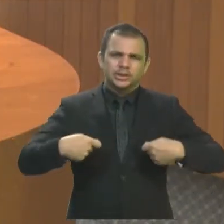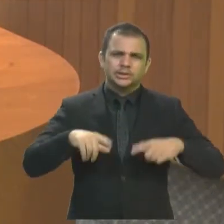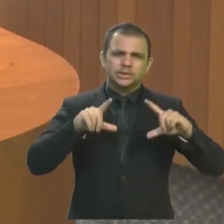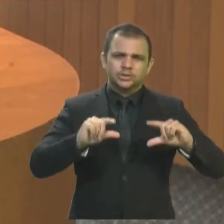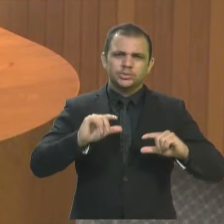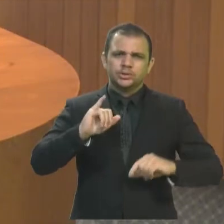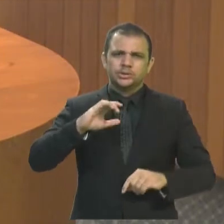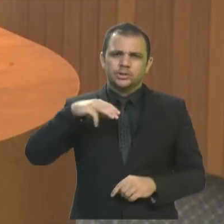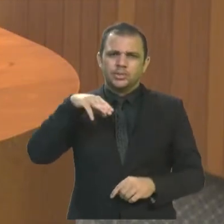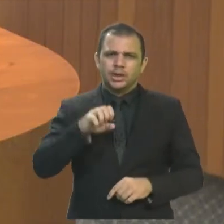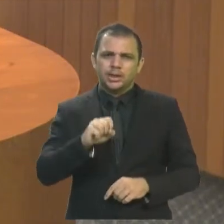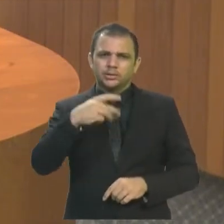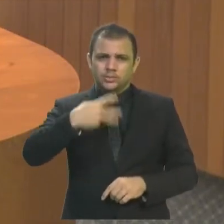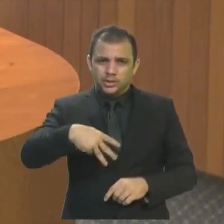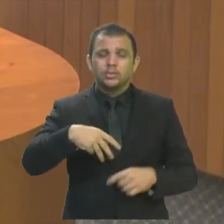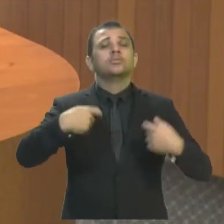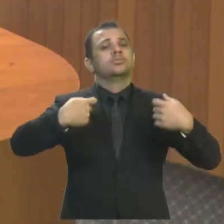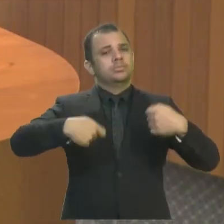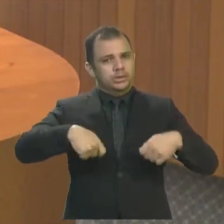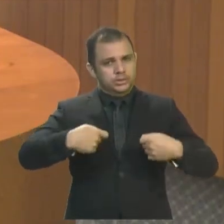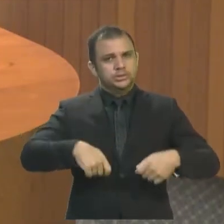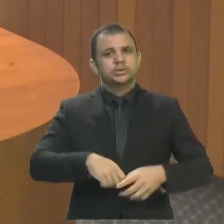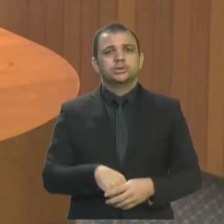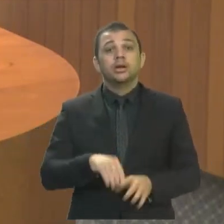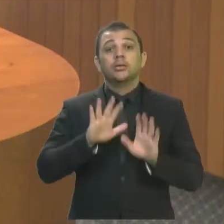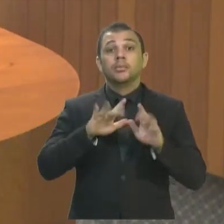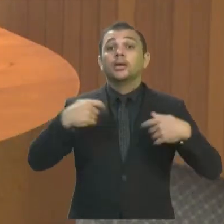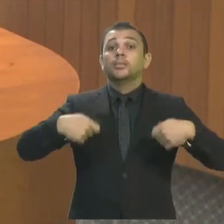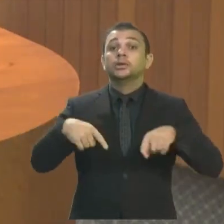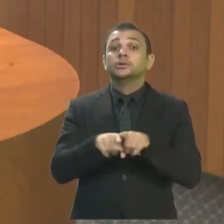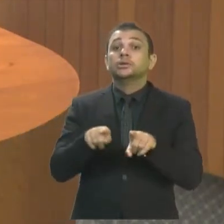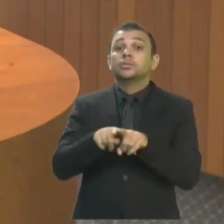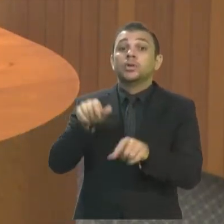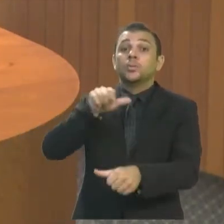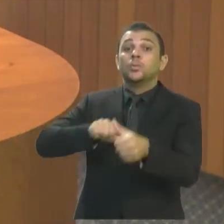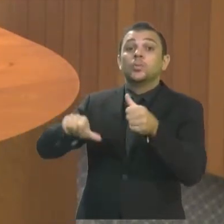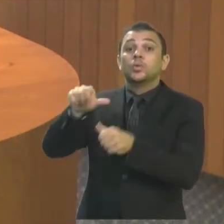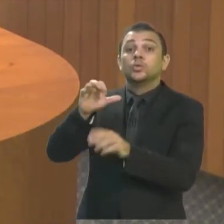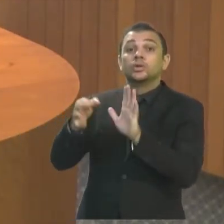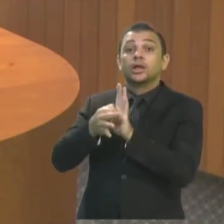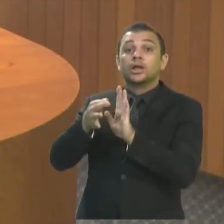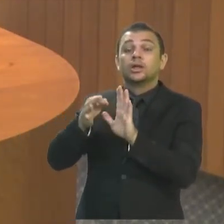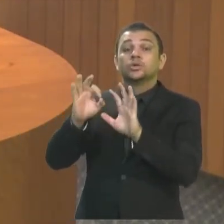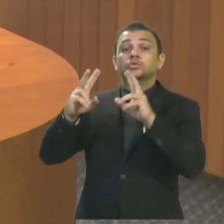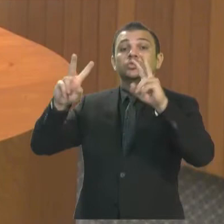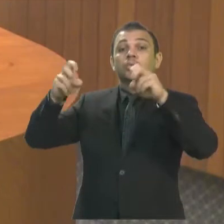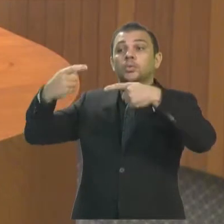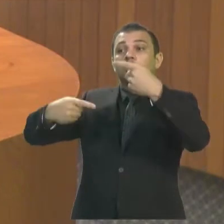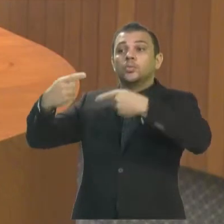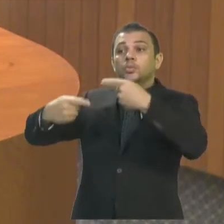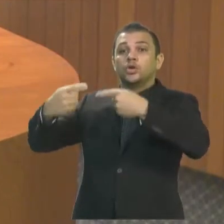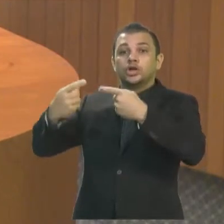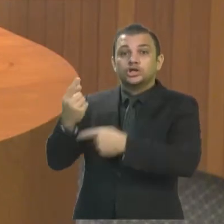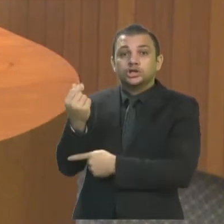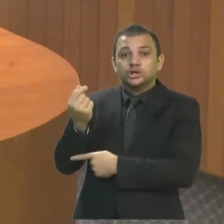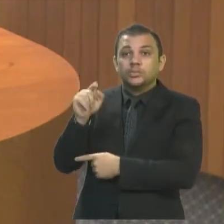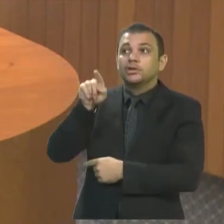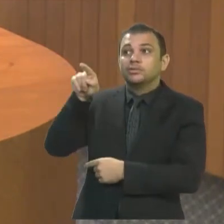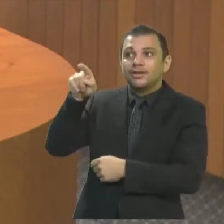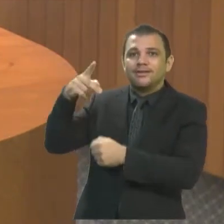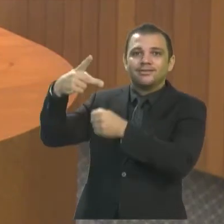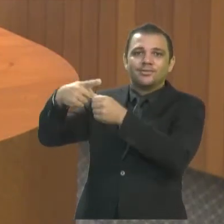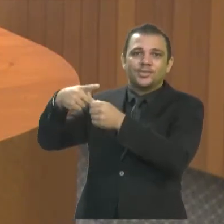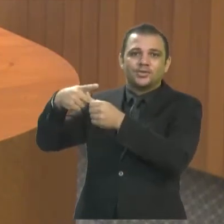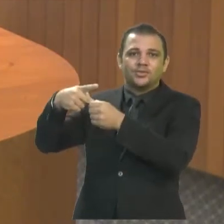urgente a política de preço instituída pela Petrobras, pelo Pedro Parente, em 2018, pelo seu Michel Temer, quando foi presidente.